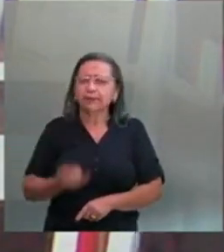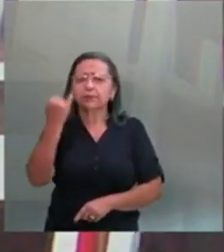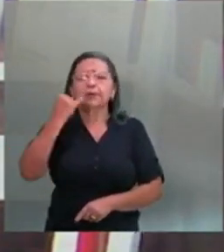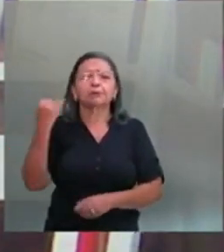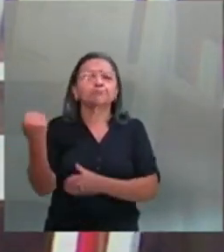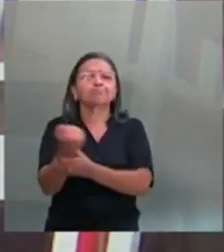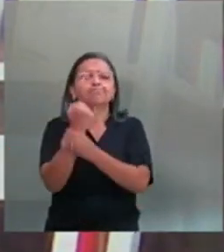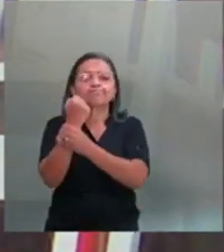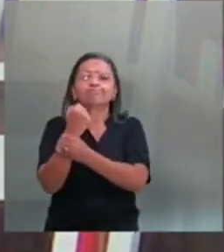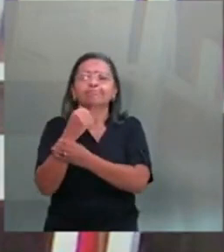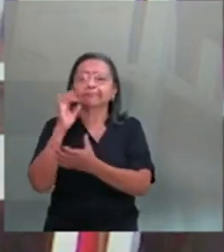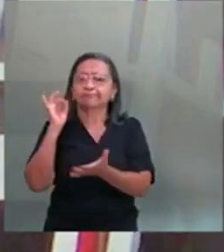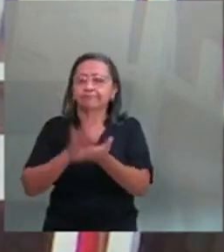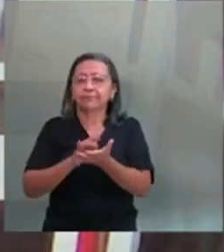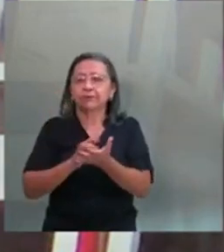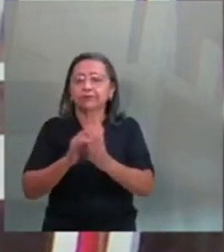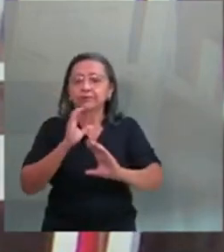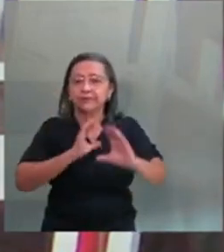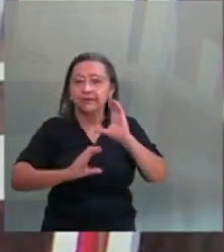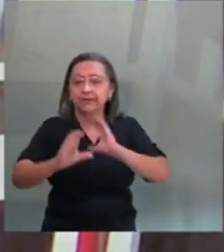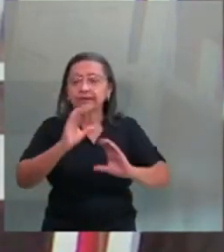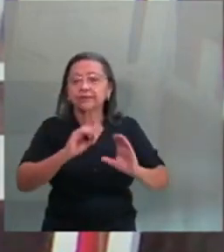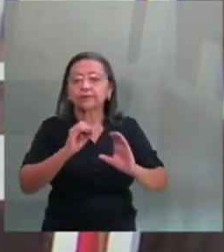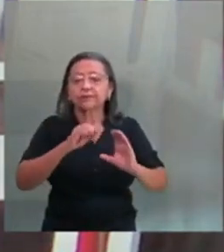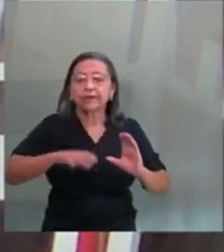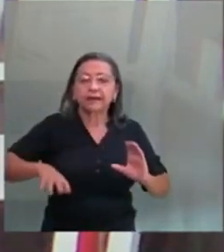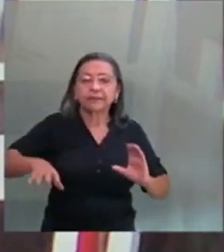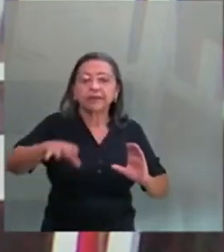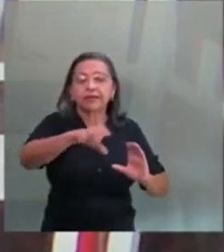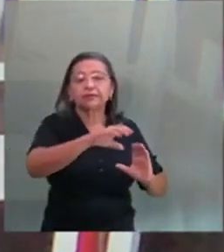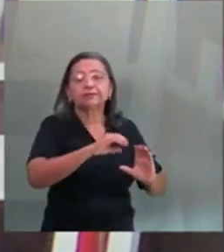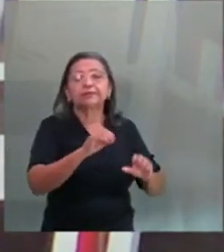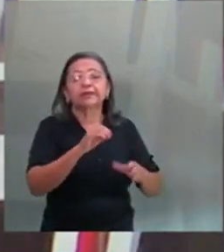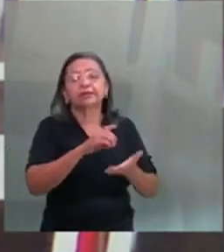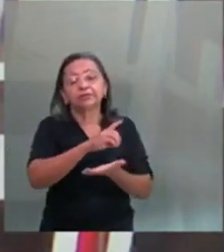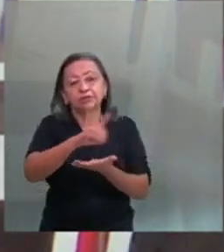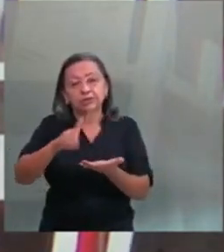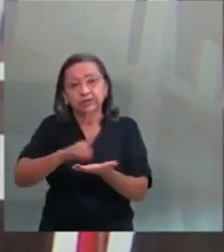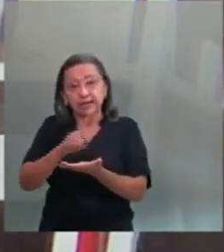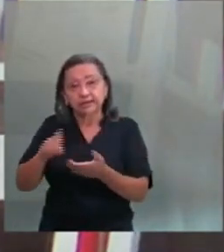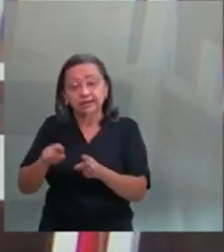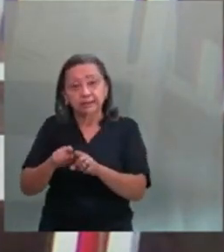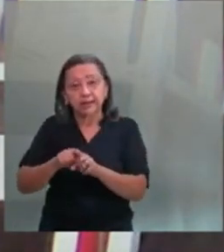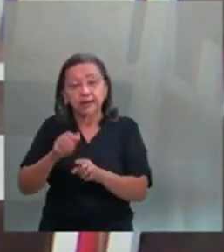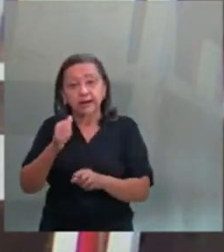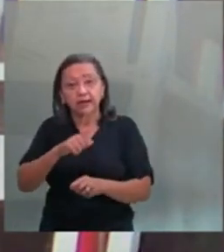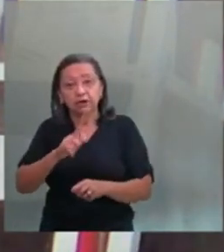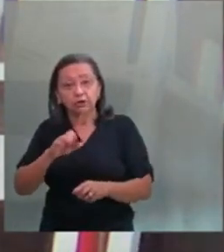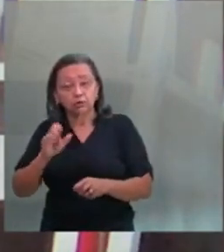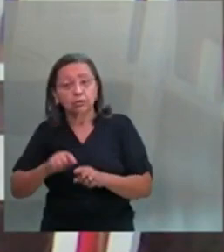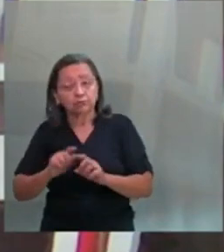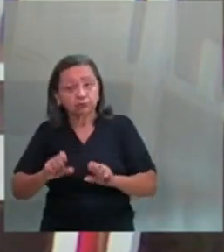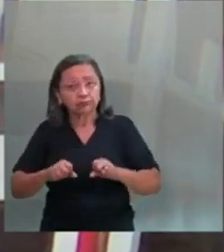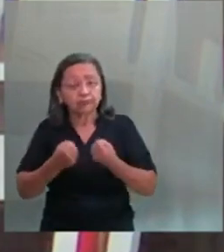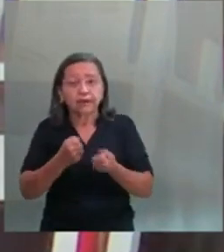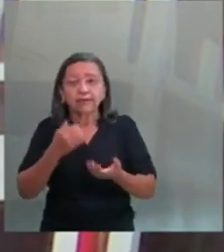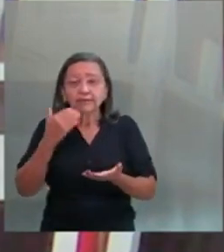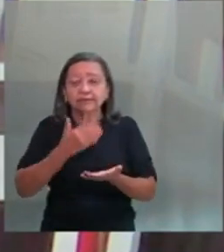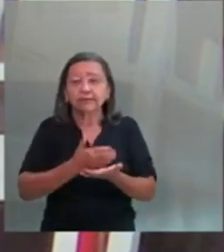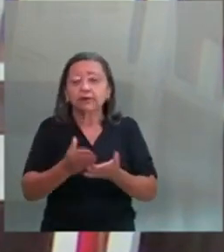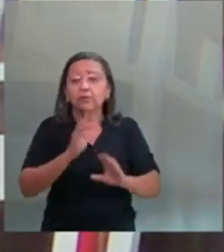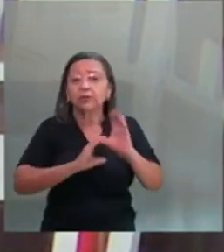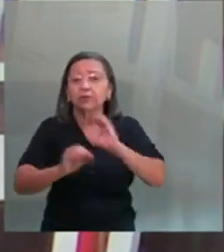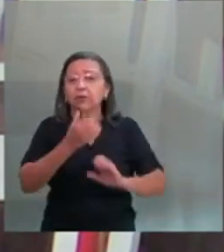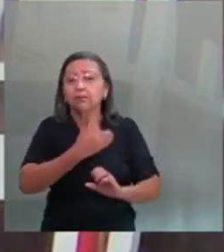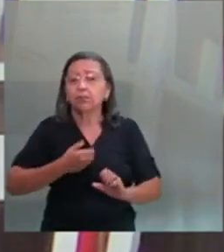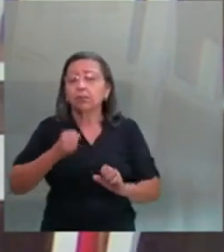presença dos canais legislativos nos ambientes analógicos e digitais, fortalecendo tais iniciativas e a comunicação pública de uma